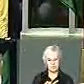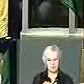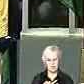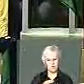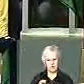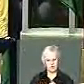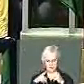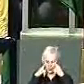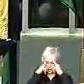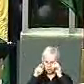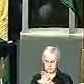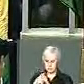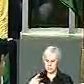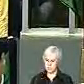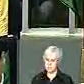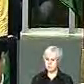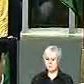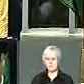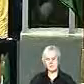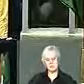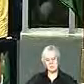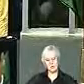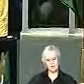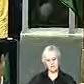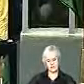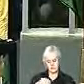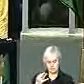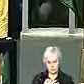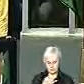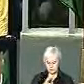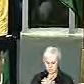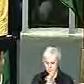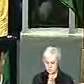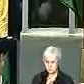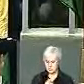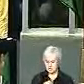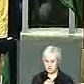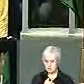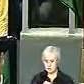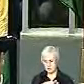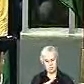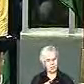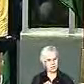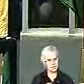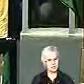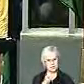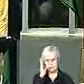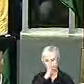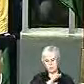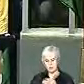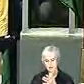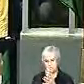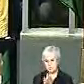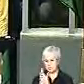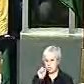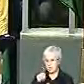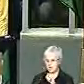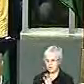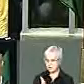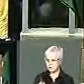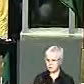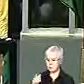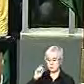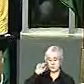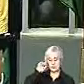vidas, sobretudo do racismo, que é a base nefasta, perversa, do assassinato dos jovens negros nas